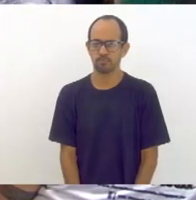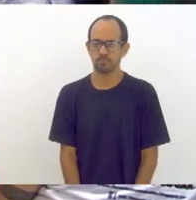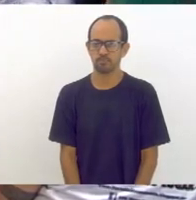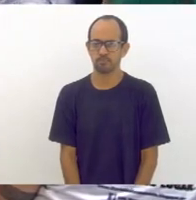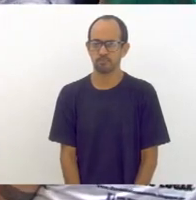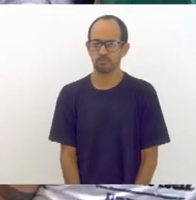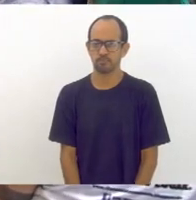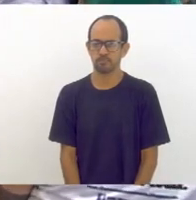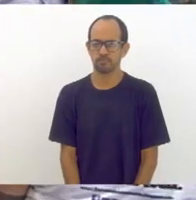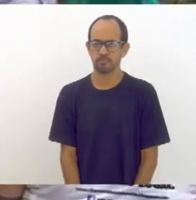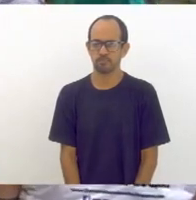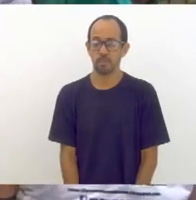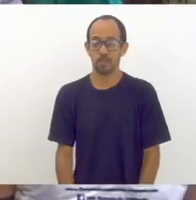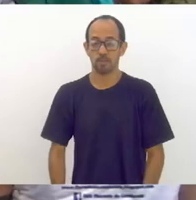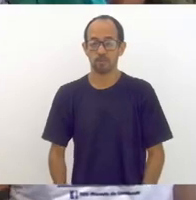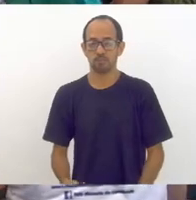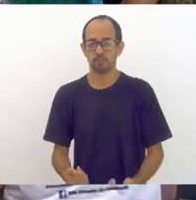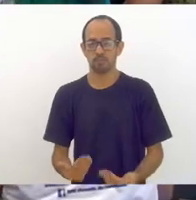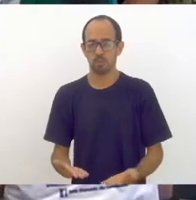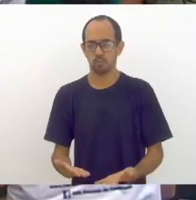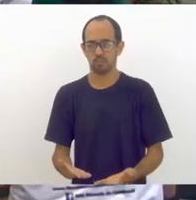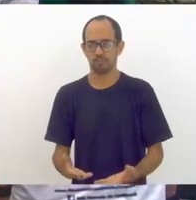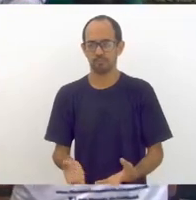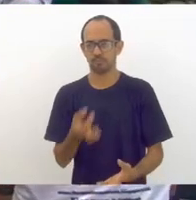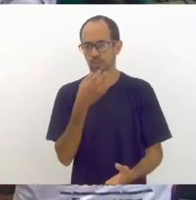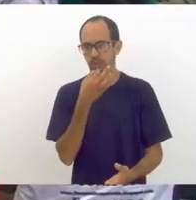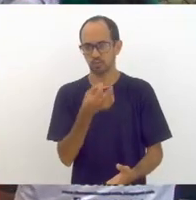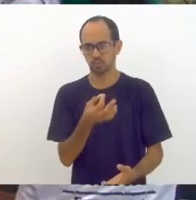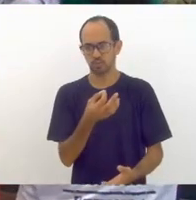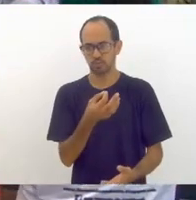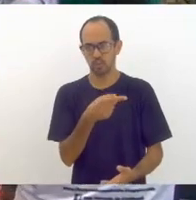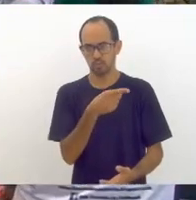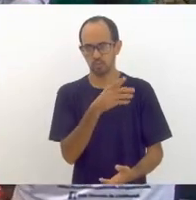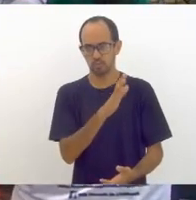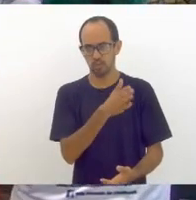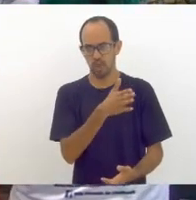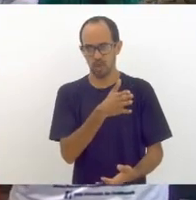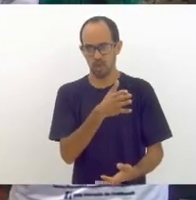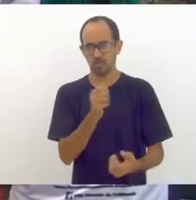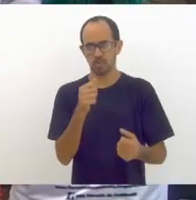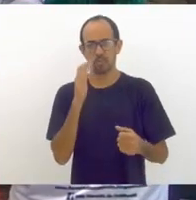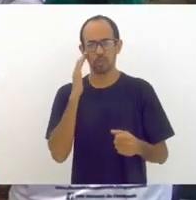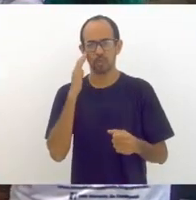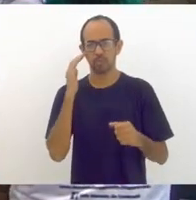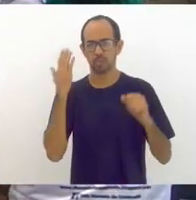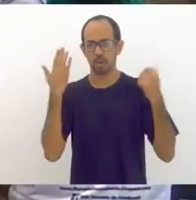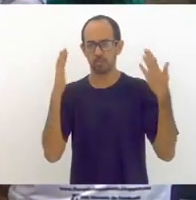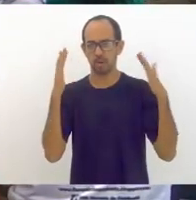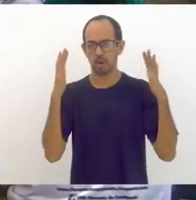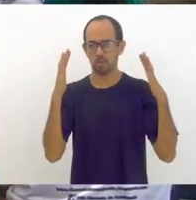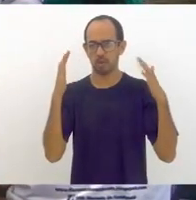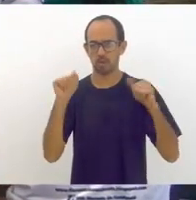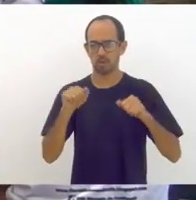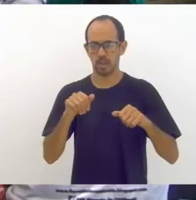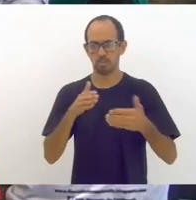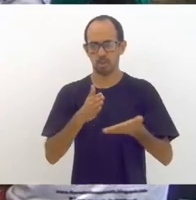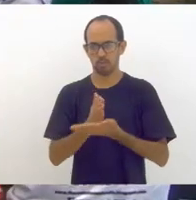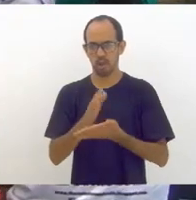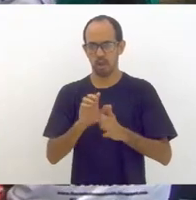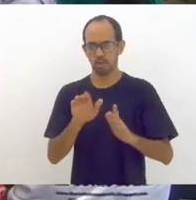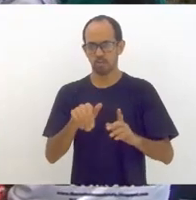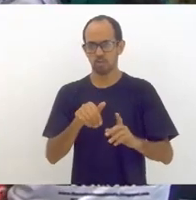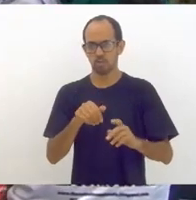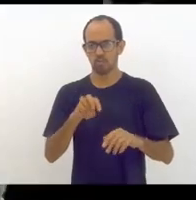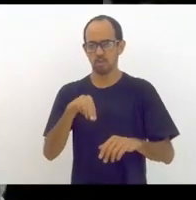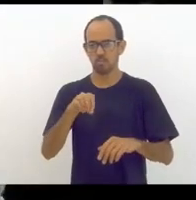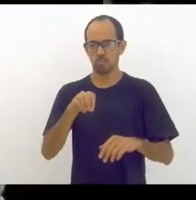ótimo. Bom, acolhida aí a sugestão, eu entendo, pelas palmas, que está aprovada uma moção